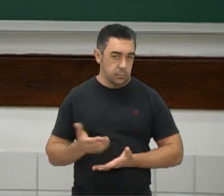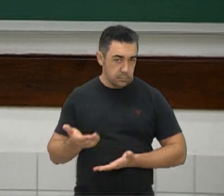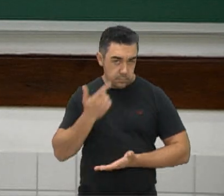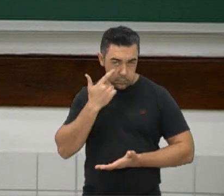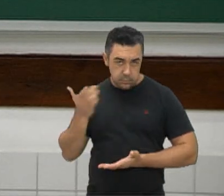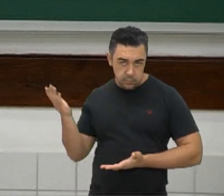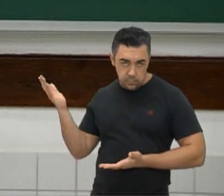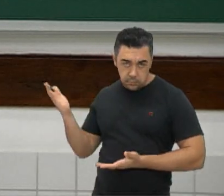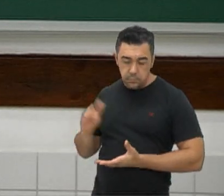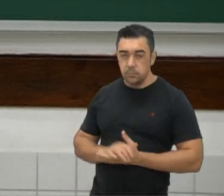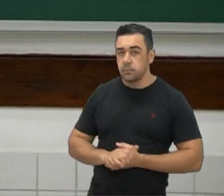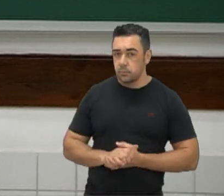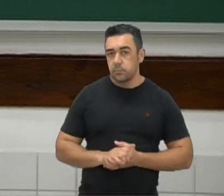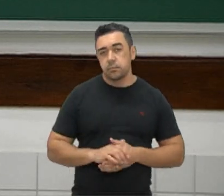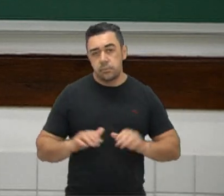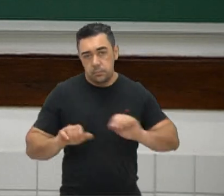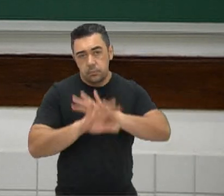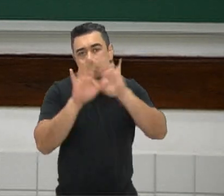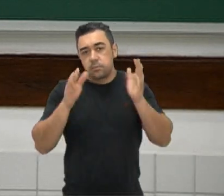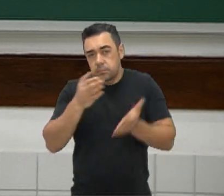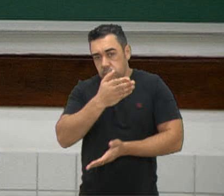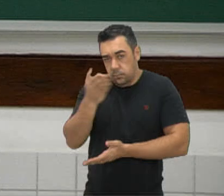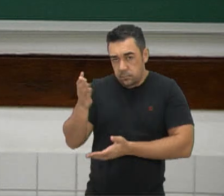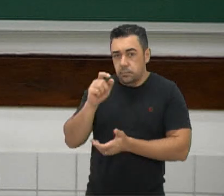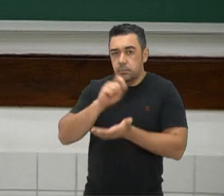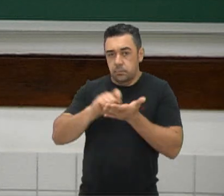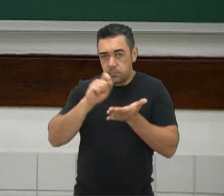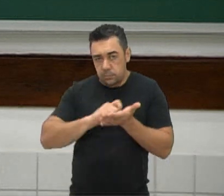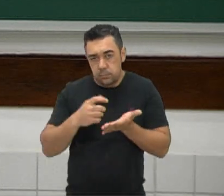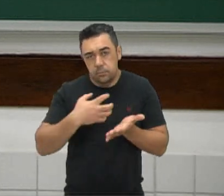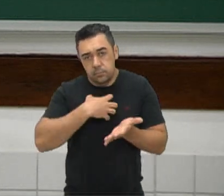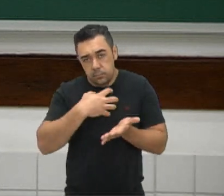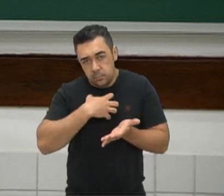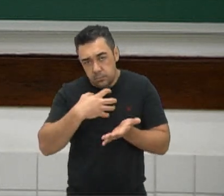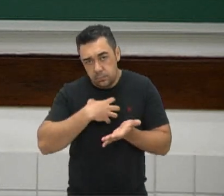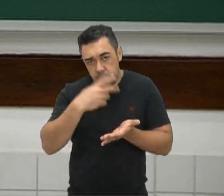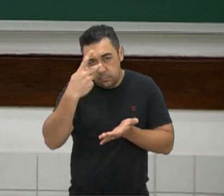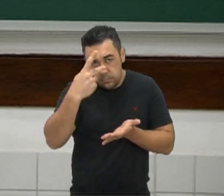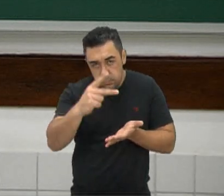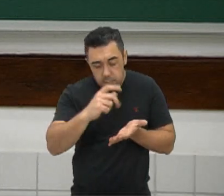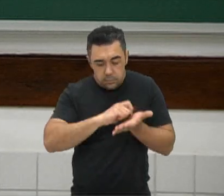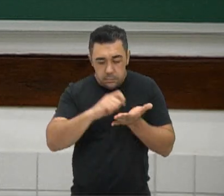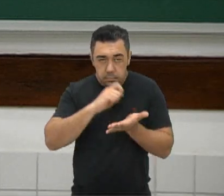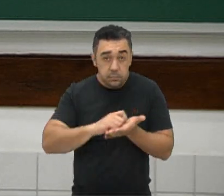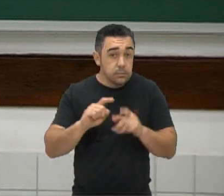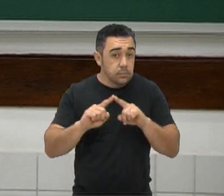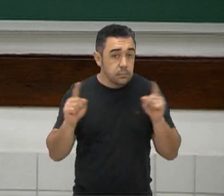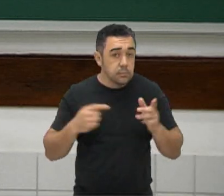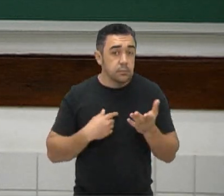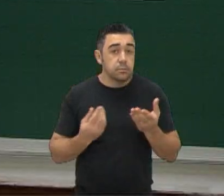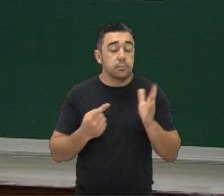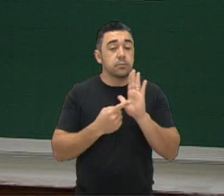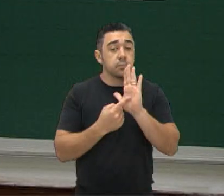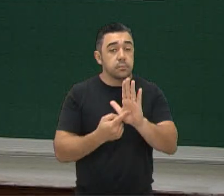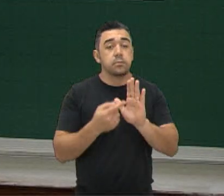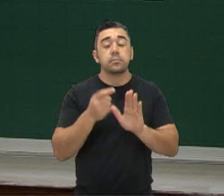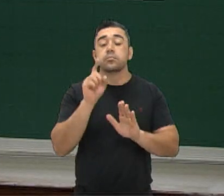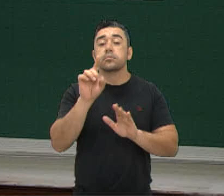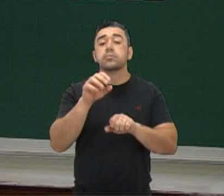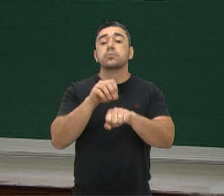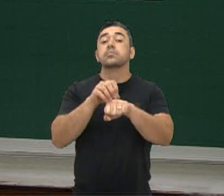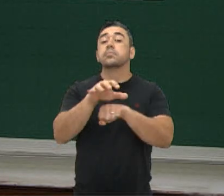A ver, então, claro que cada um de vocês vai ter um tipo de escrita, né? Mas eu coloco aqui uma sugestão,